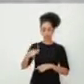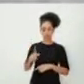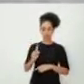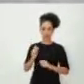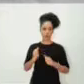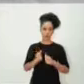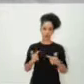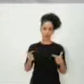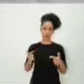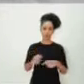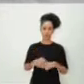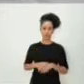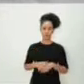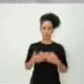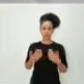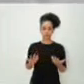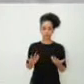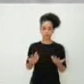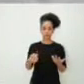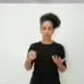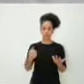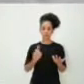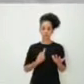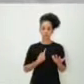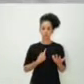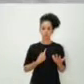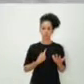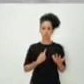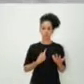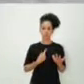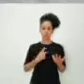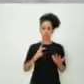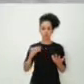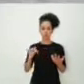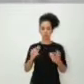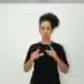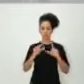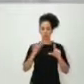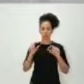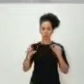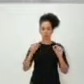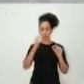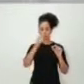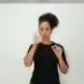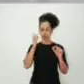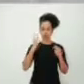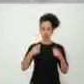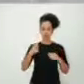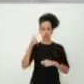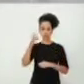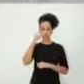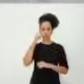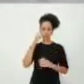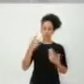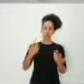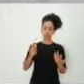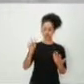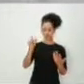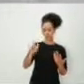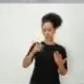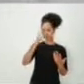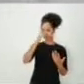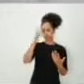então quando a gente vai escolher um representante nós temos que pensar Poxa essa pessoa